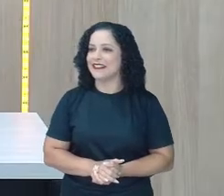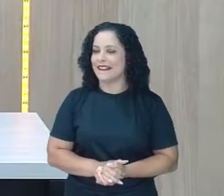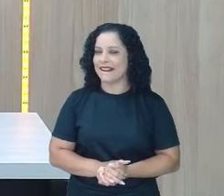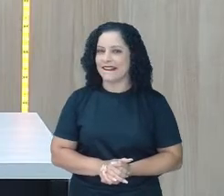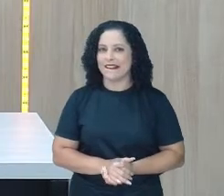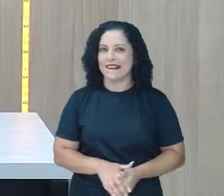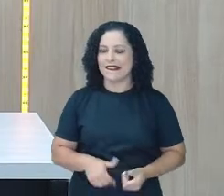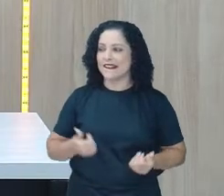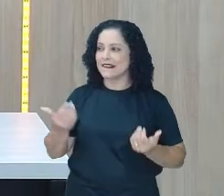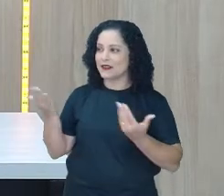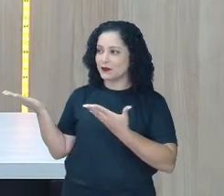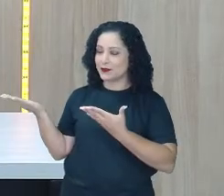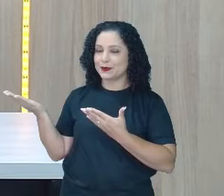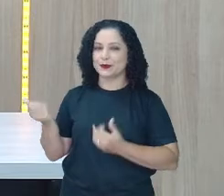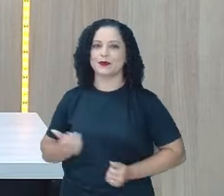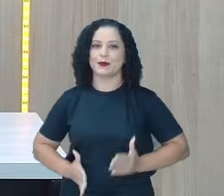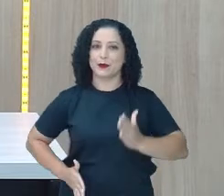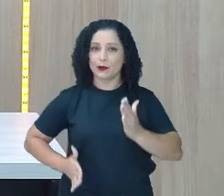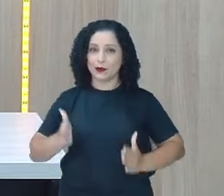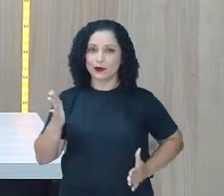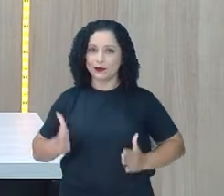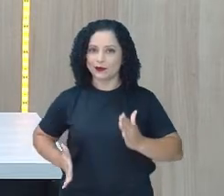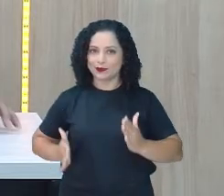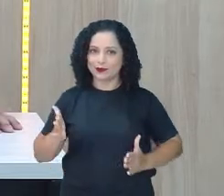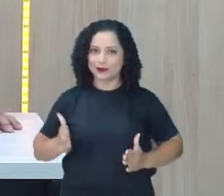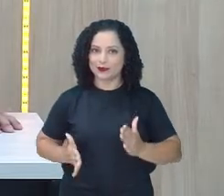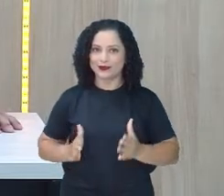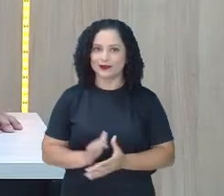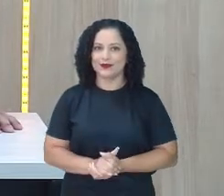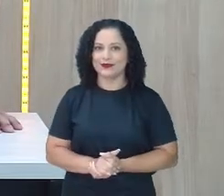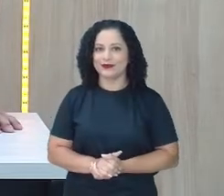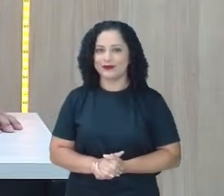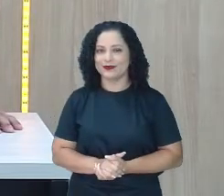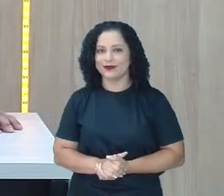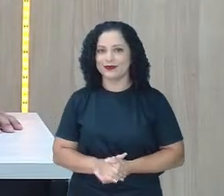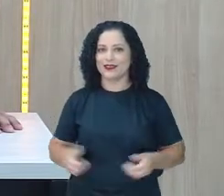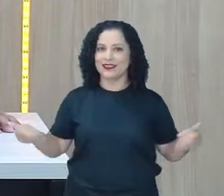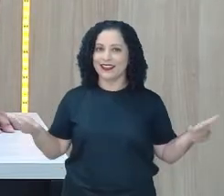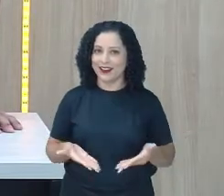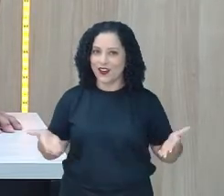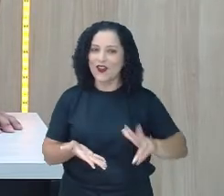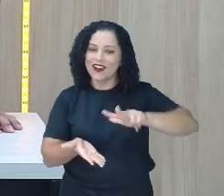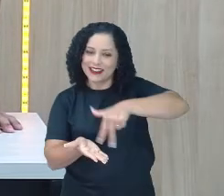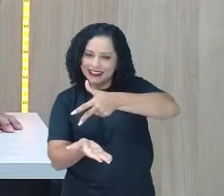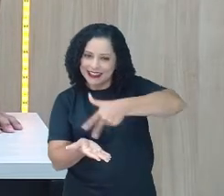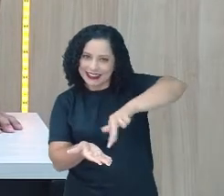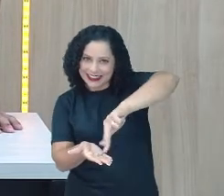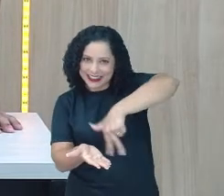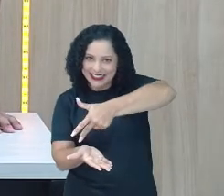Não consigo acessar a rede. Não é para você acessar a rede, não, é para dançar.